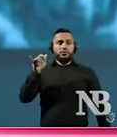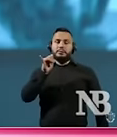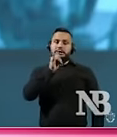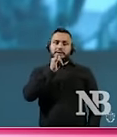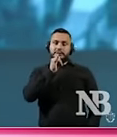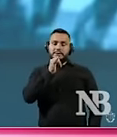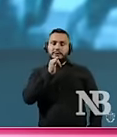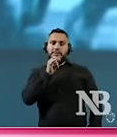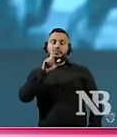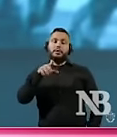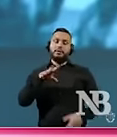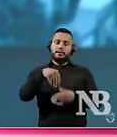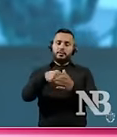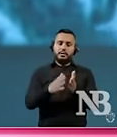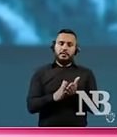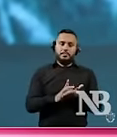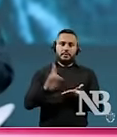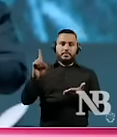está na Bíblia.